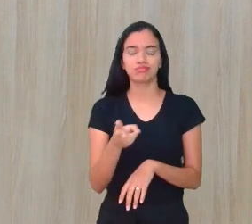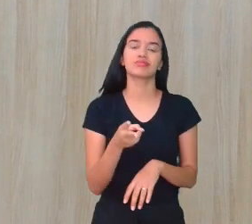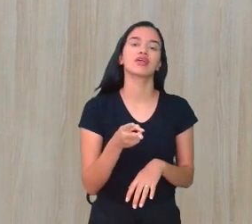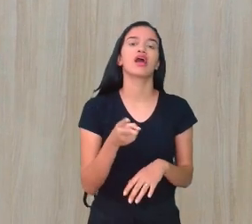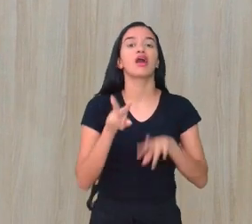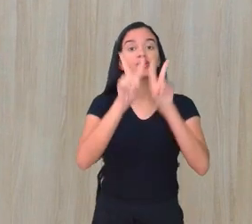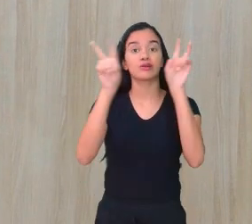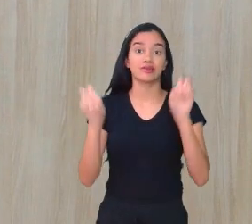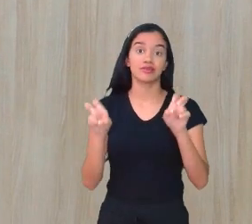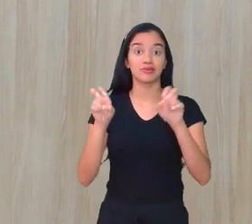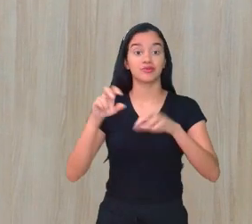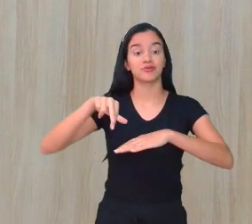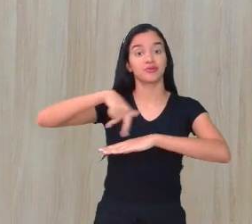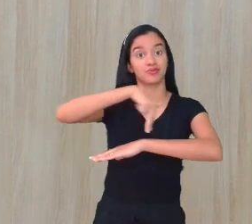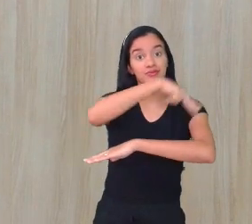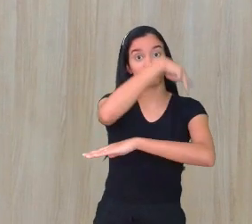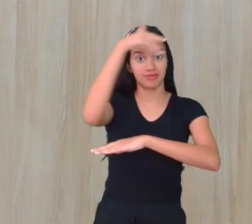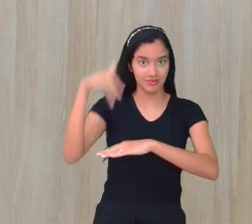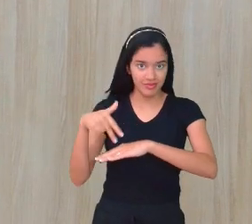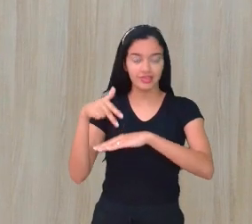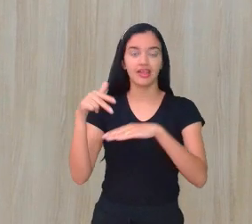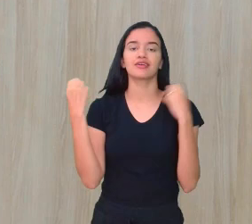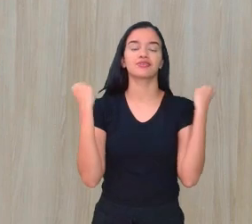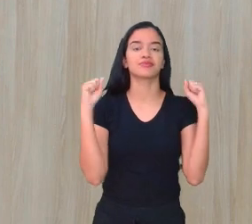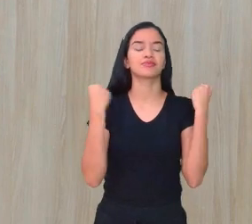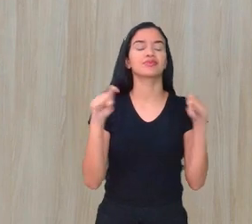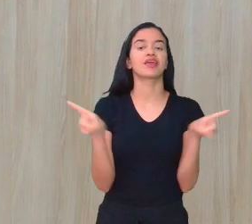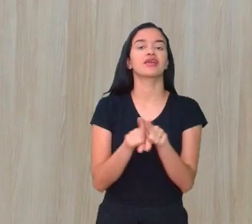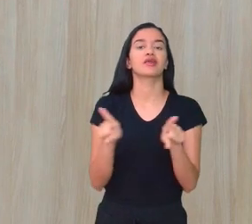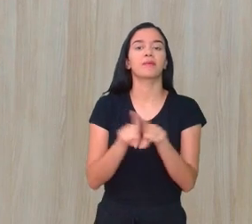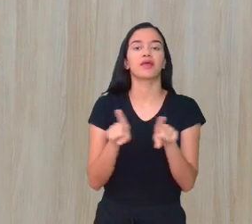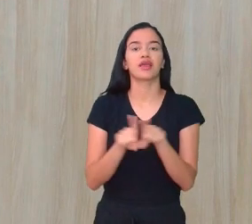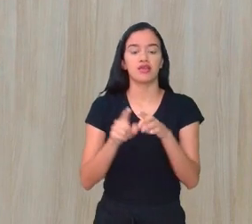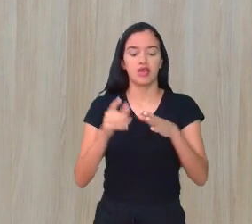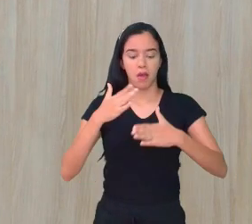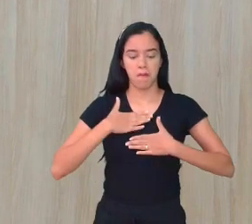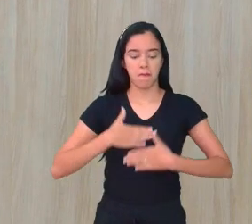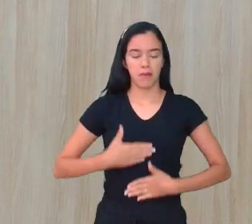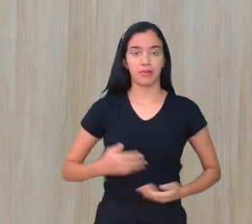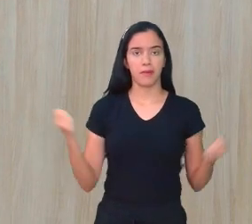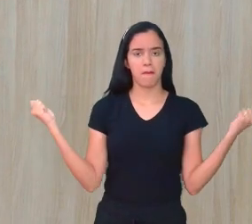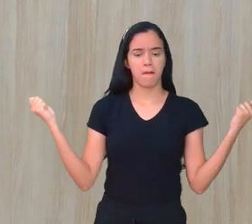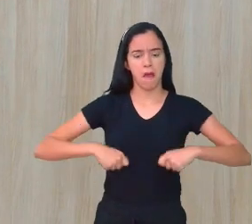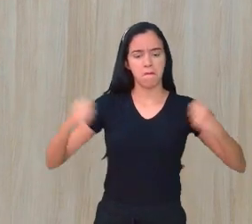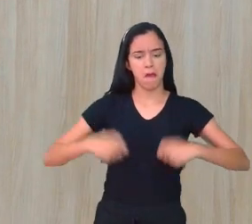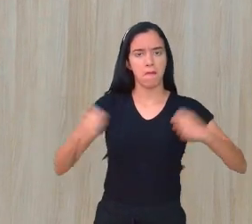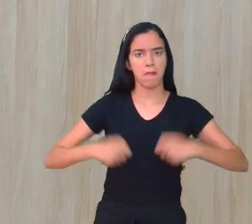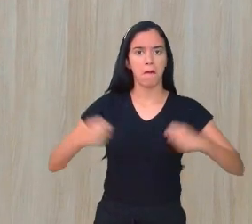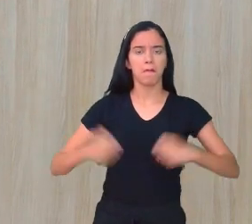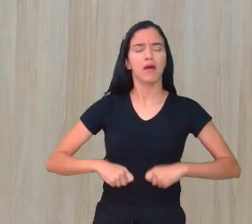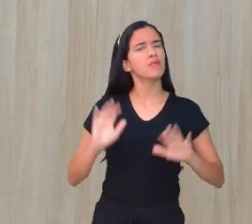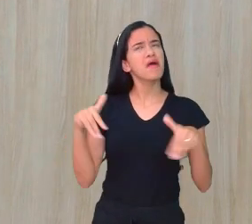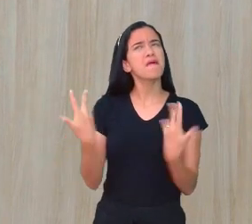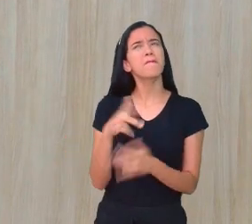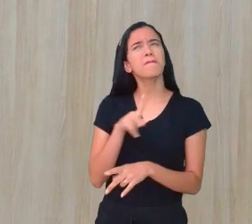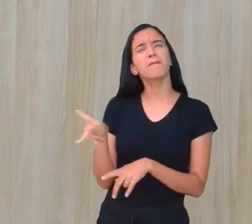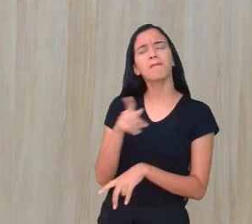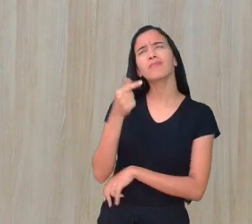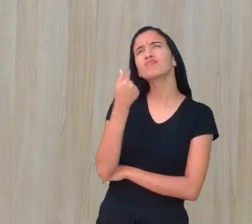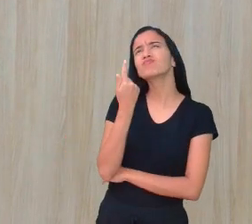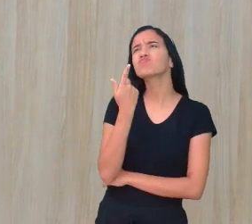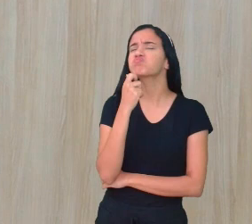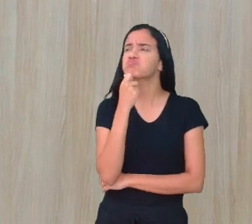nossa ginástica, né? Com o tema de capacidades físicas. Aí você pode estar se perguntando, professor,